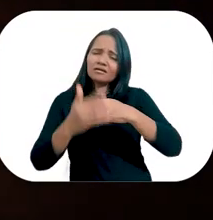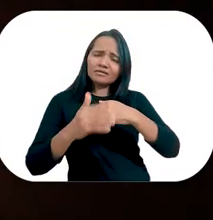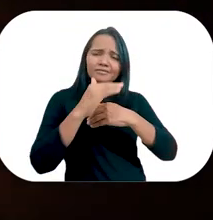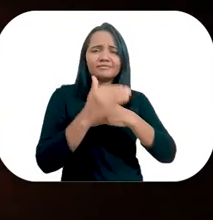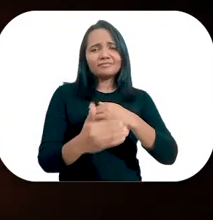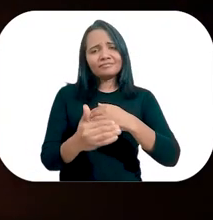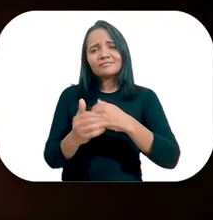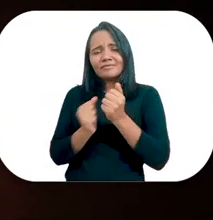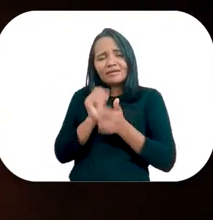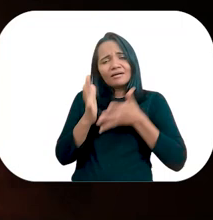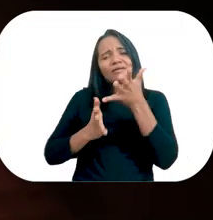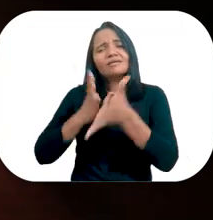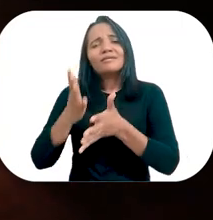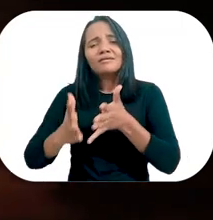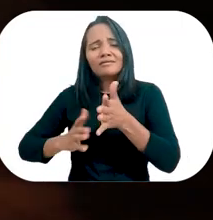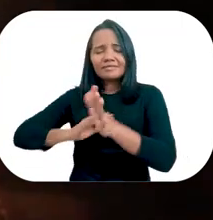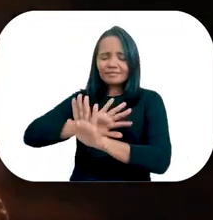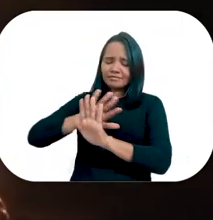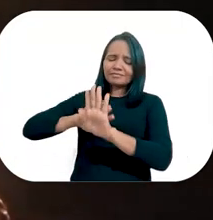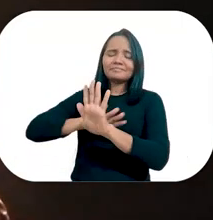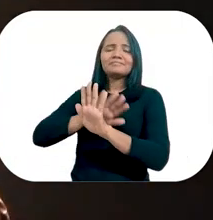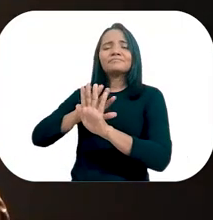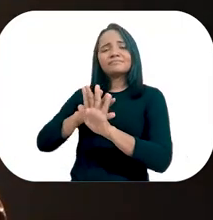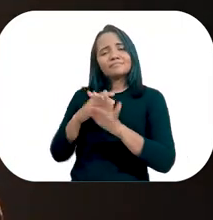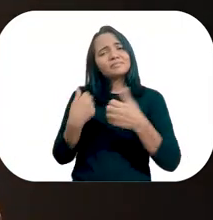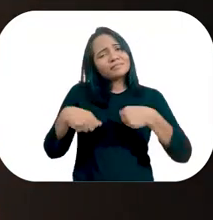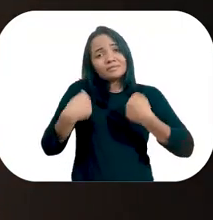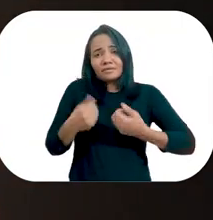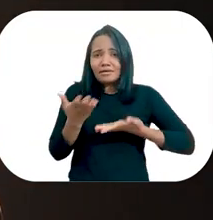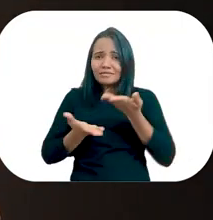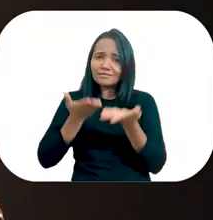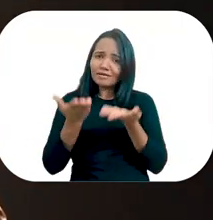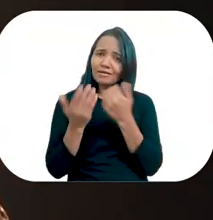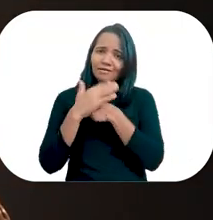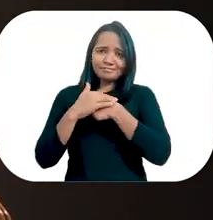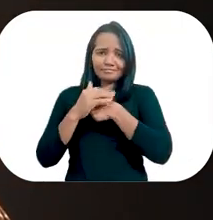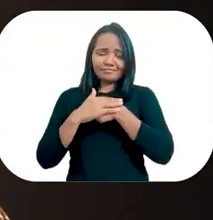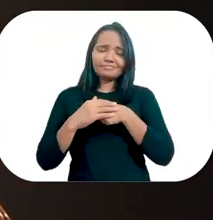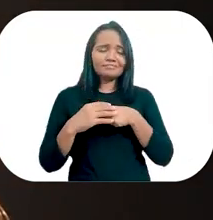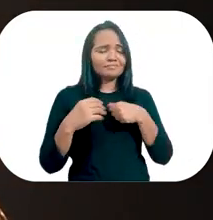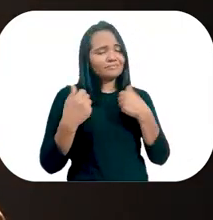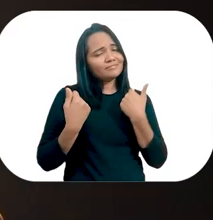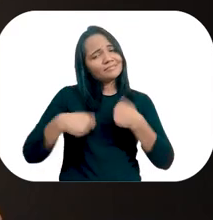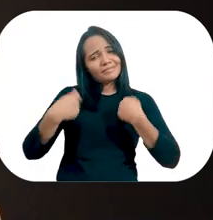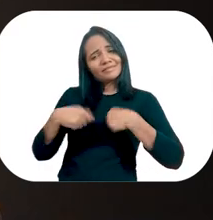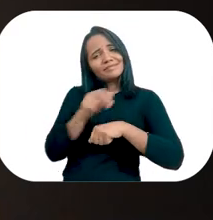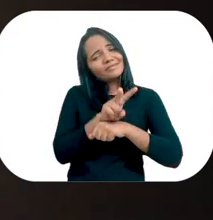palavras amenas. Precisam de um carinho, precisam de